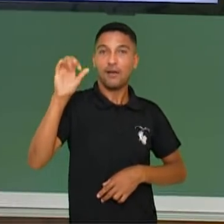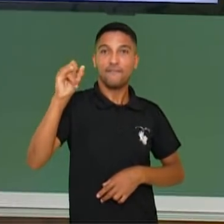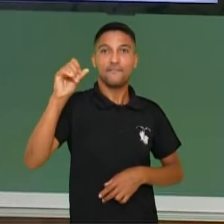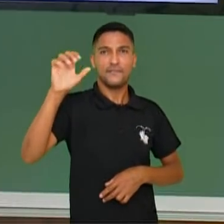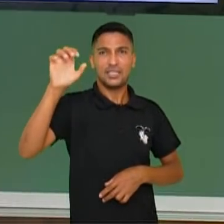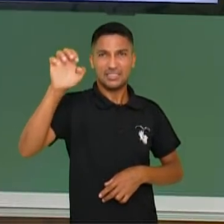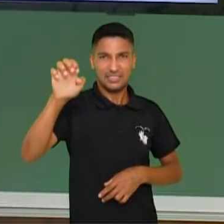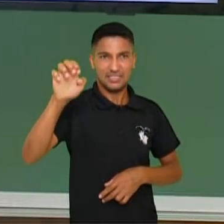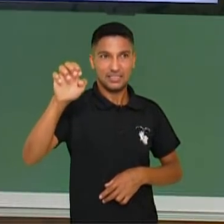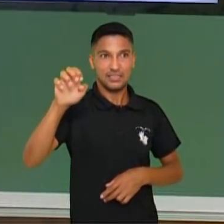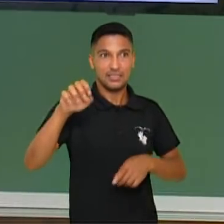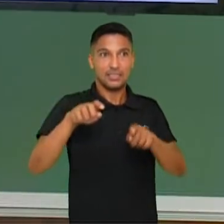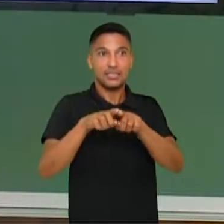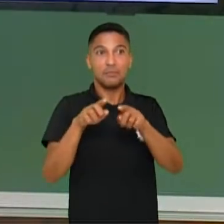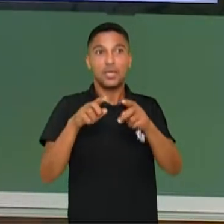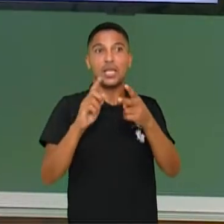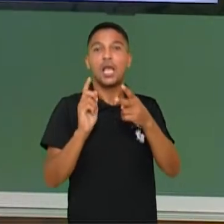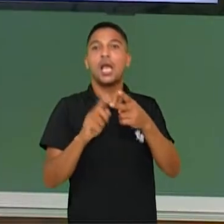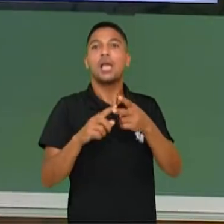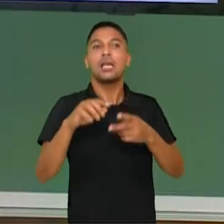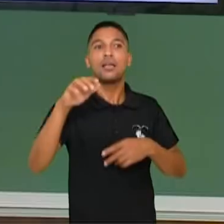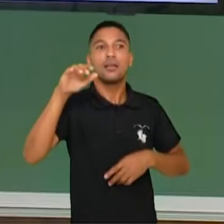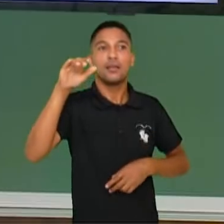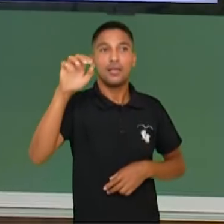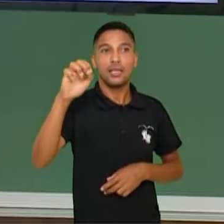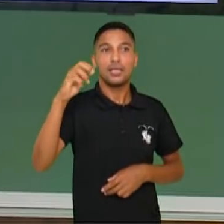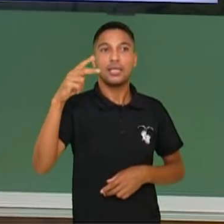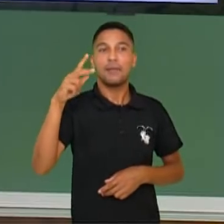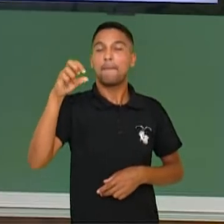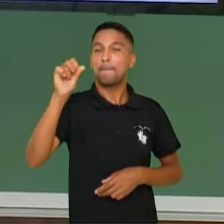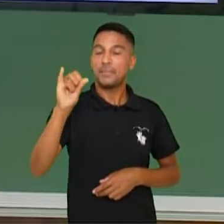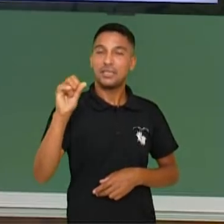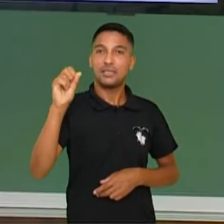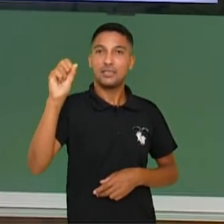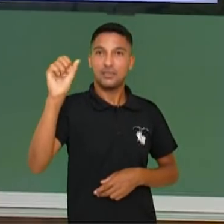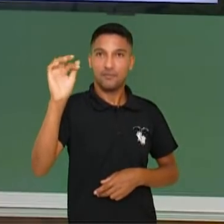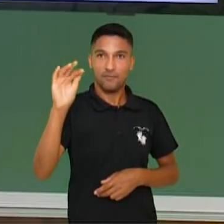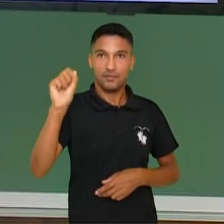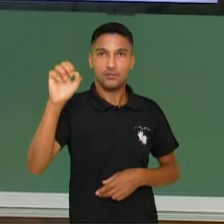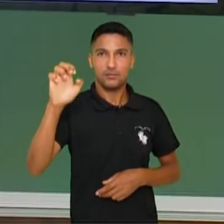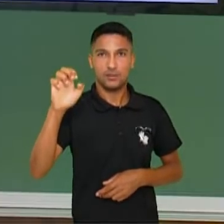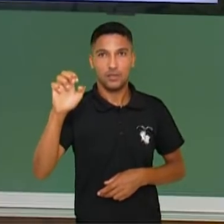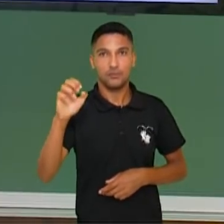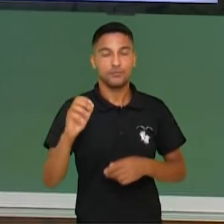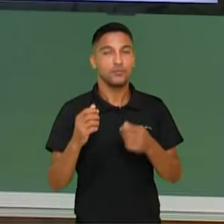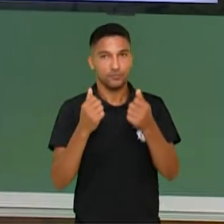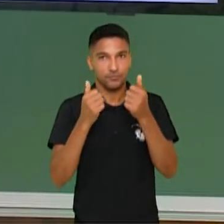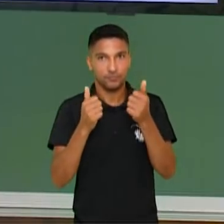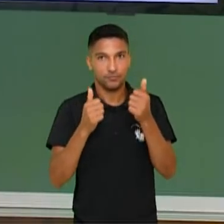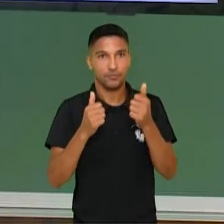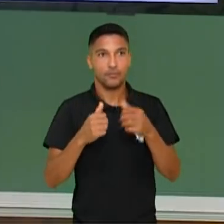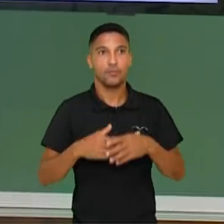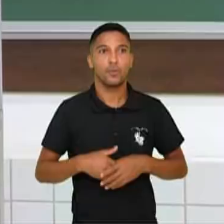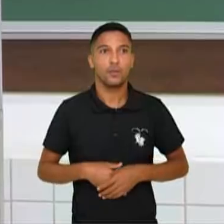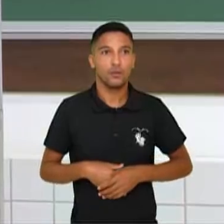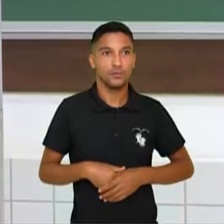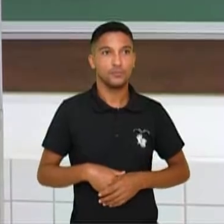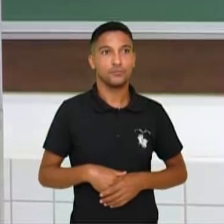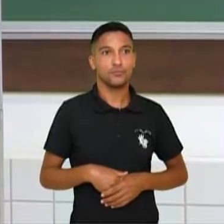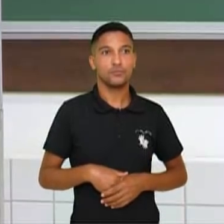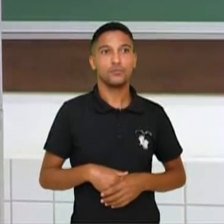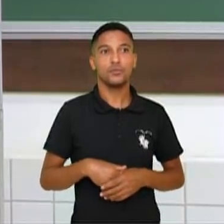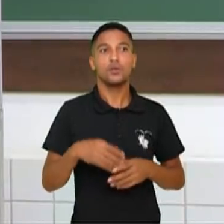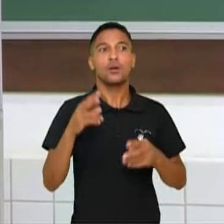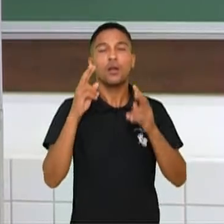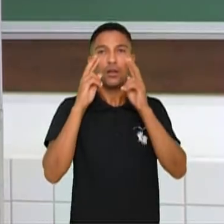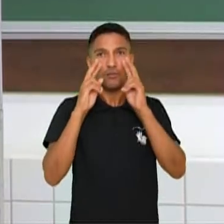essas estruturas. Então, agora a gente conheceu o que é um osso longo. Ele é mais comprido do que largo. Vamos rapidinho